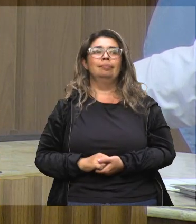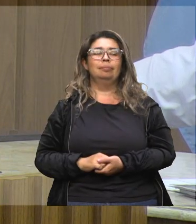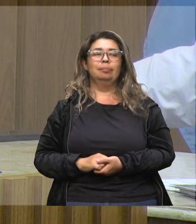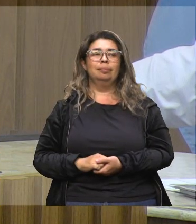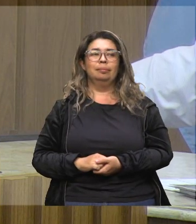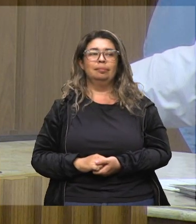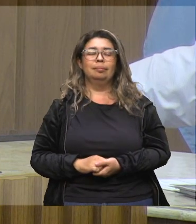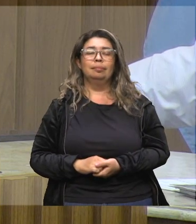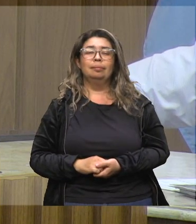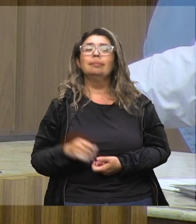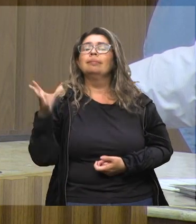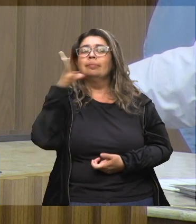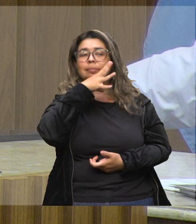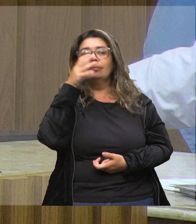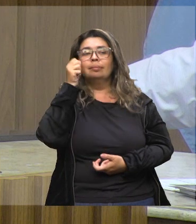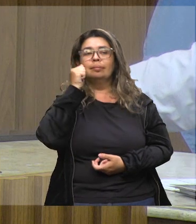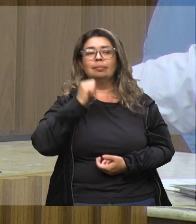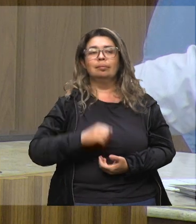em breve,